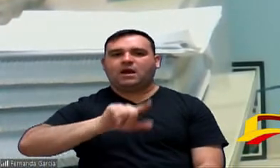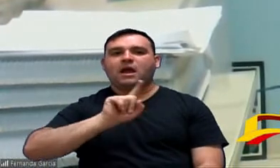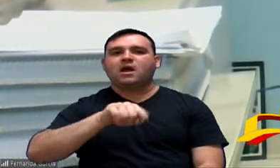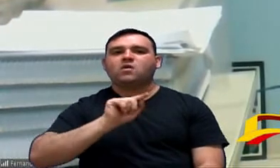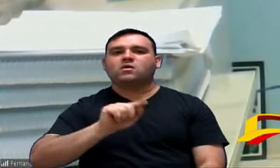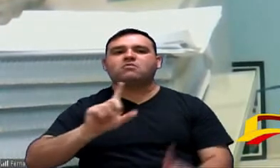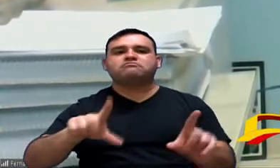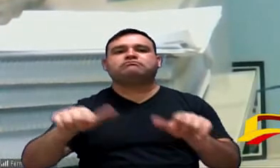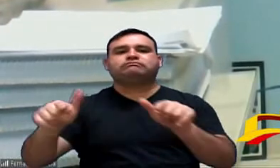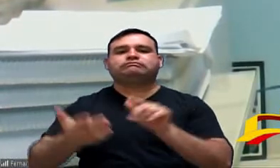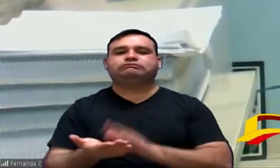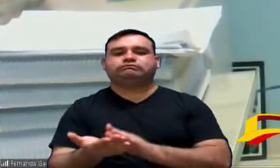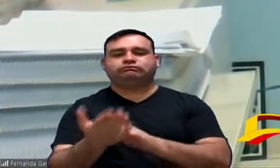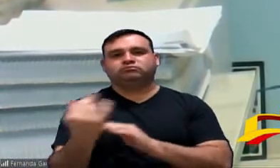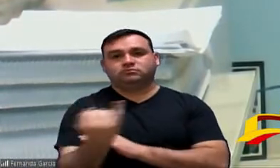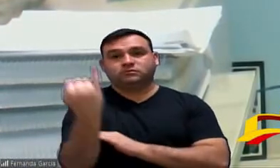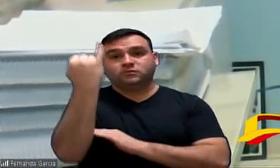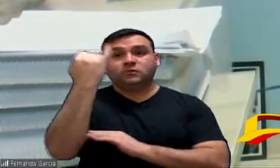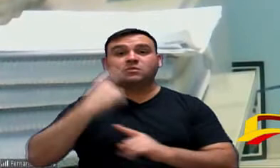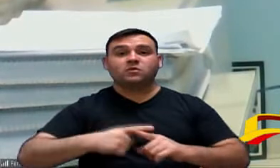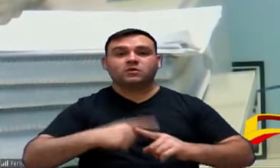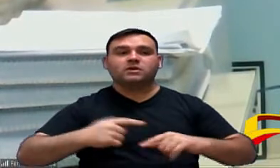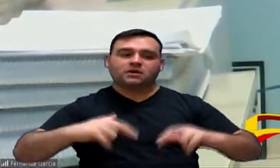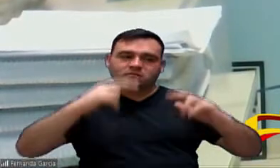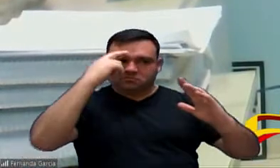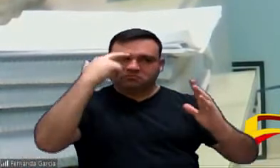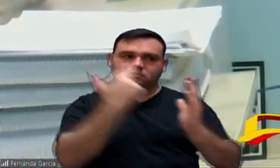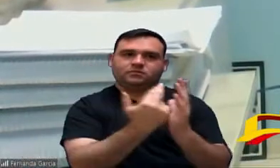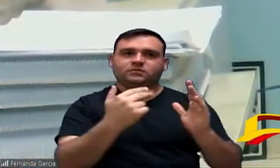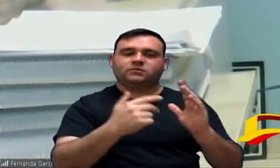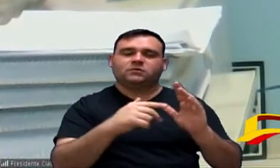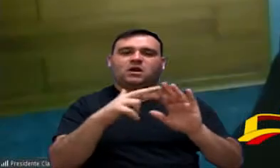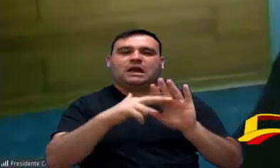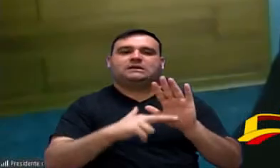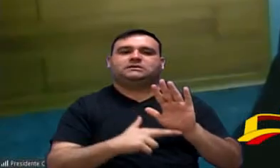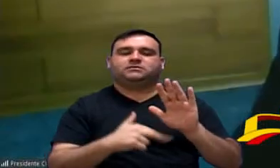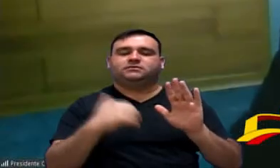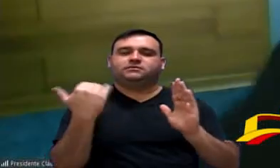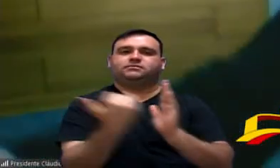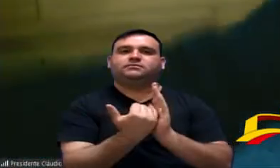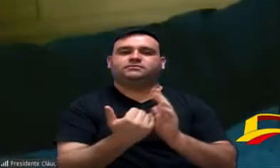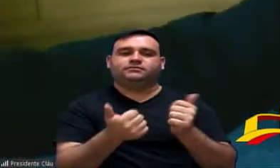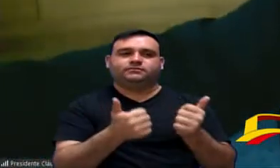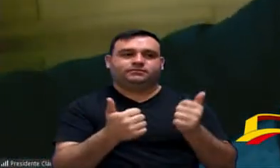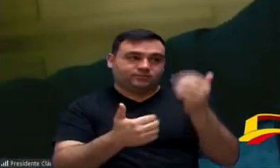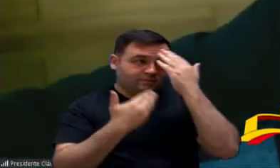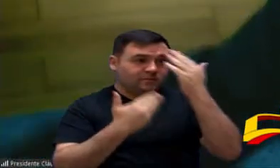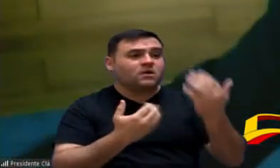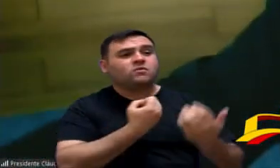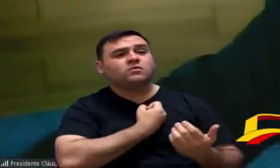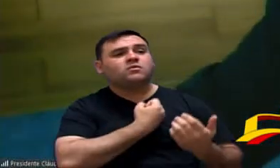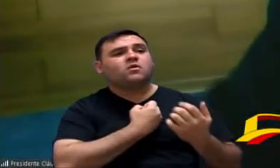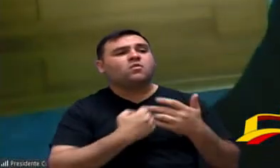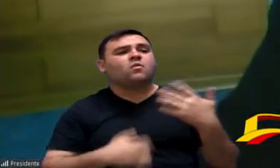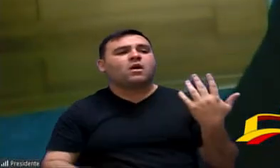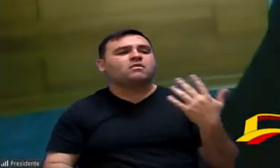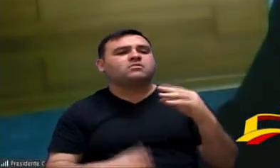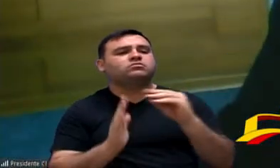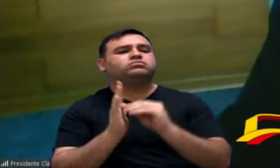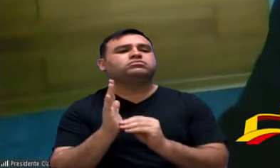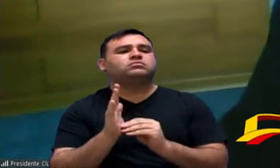é importante, né, em respeitando o regimento. Obrigado, vereadora. Ela está em que número aí, fazendo favor? Ela está